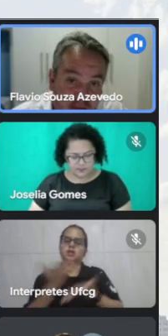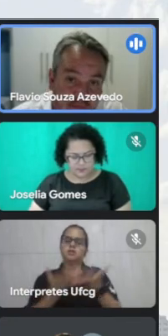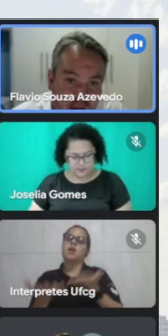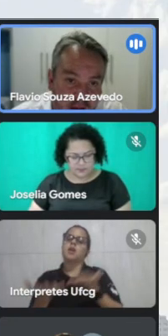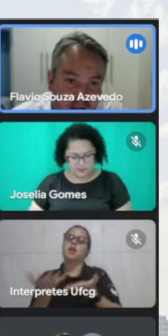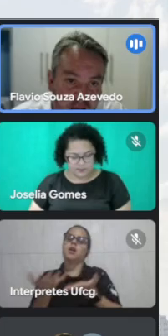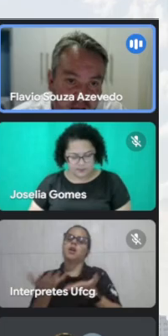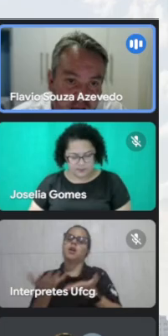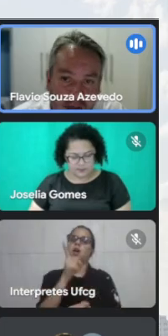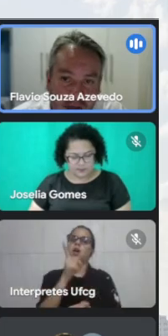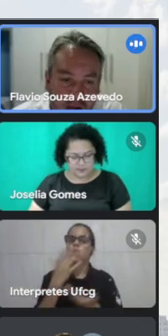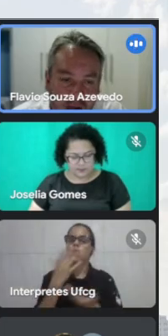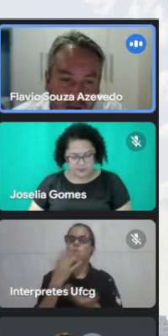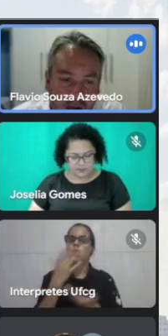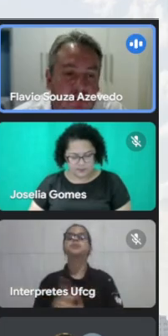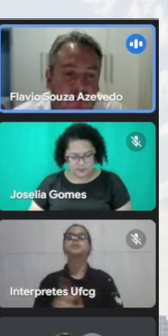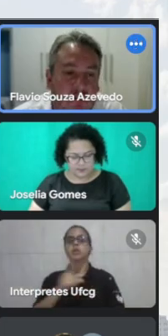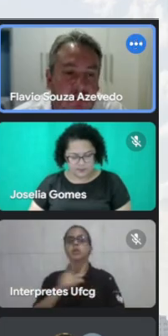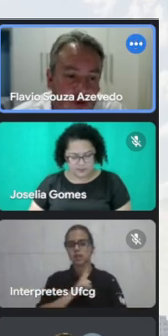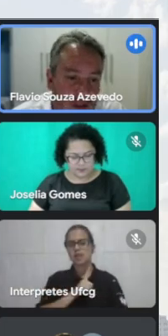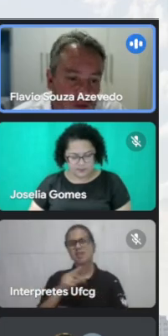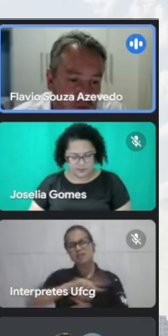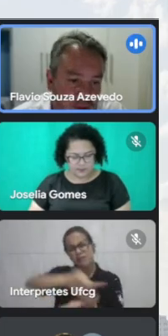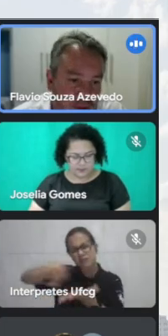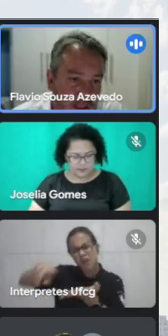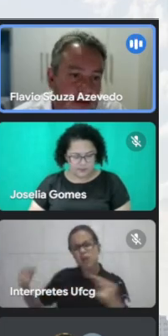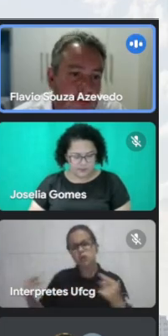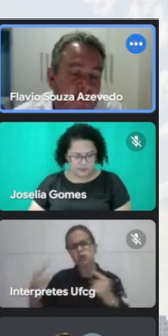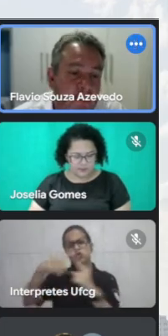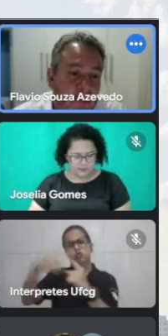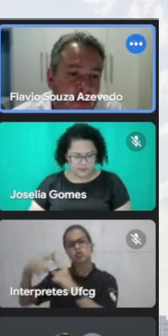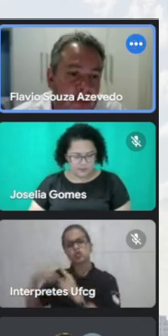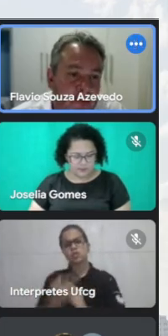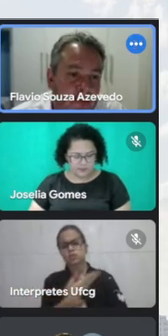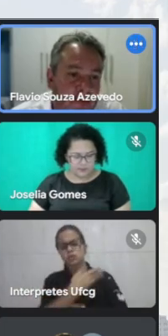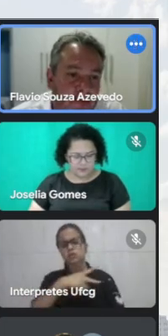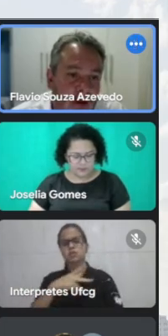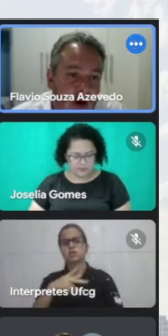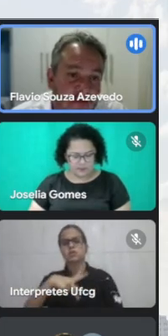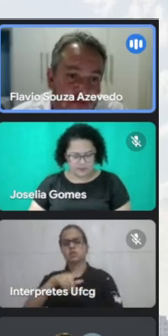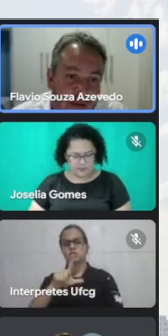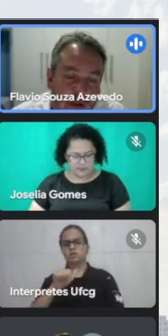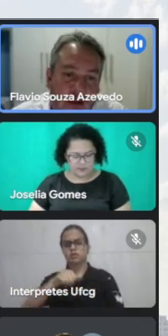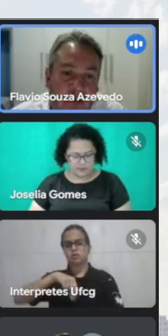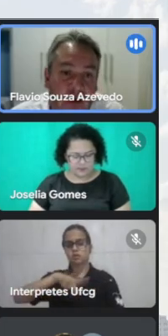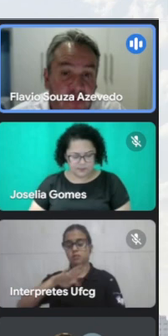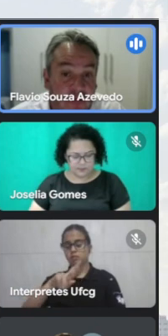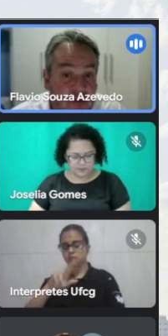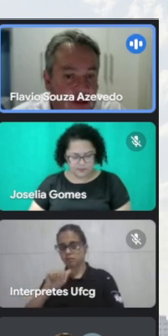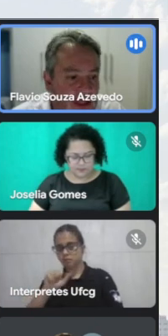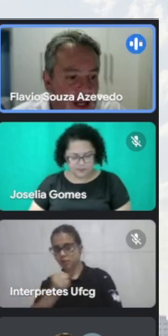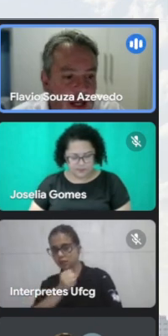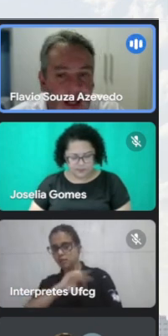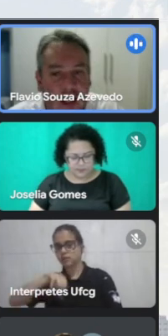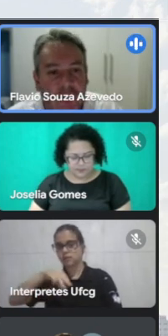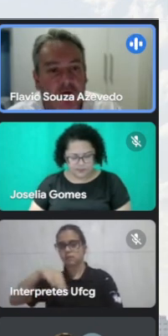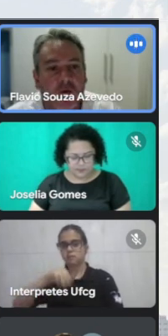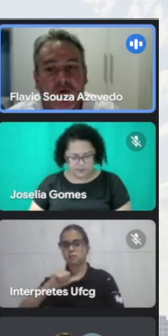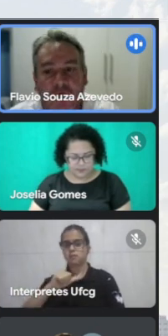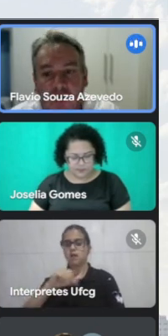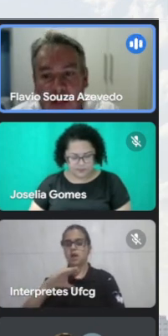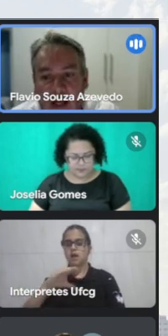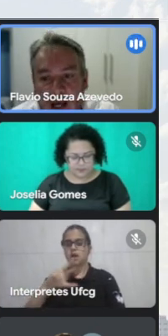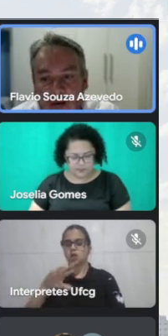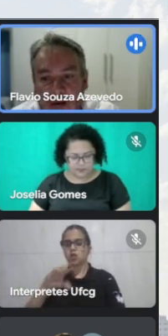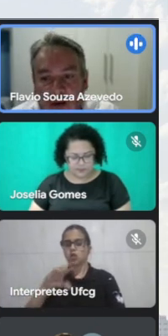Existem, né, vários tipos de plantas macrófitas, eu trouxe algumas delas. Então, a anfíbia é capaz de viver tanto em área alagada